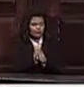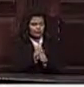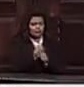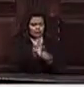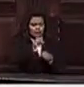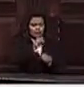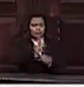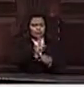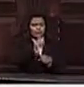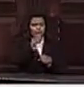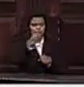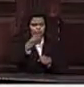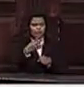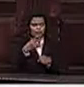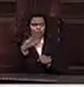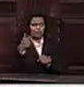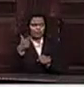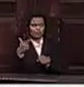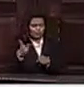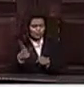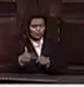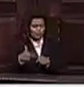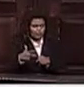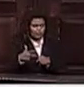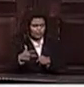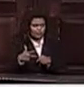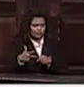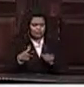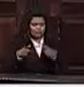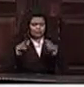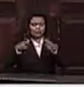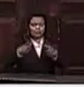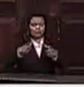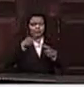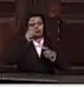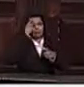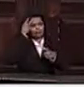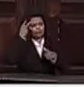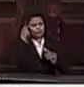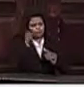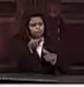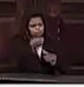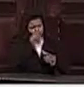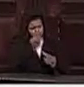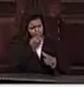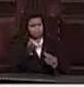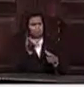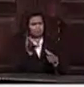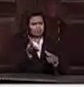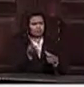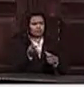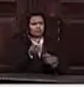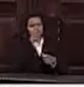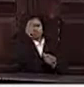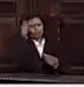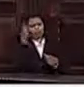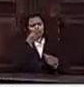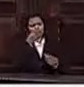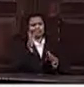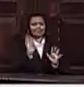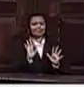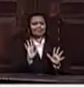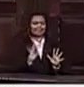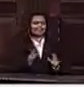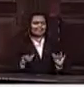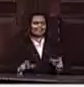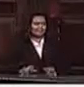bem que moram ali também são vitimizadas diariamente pela prática de delitos.